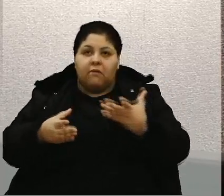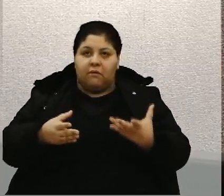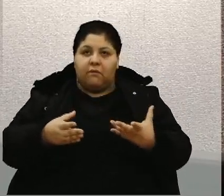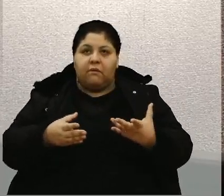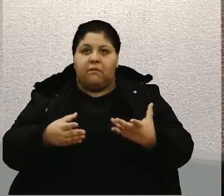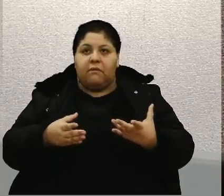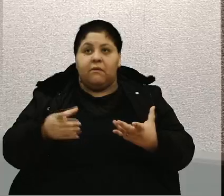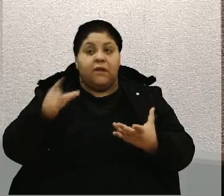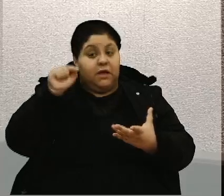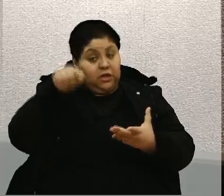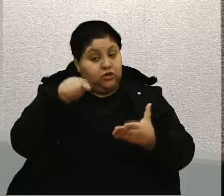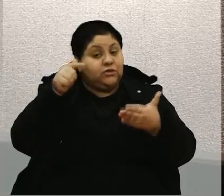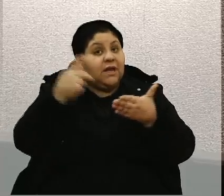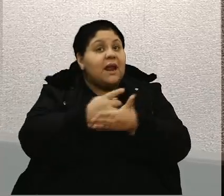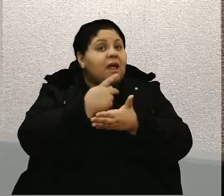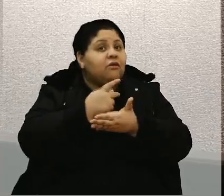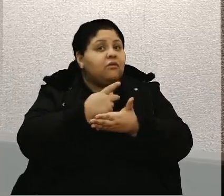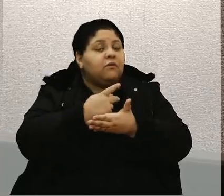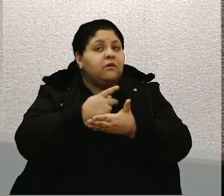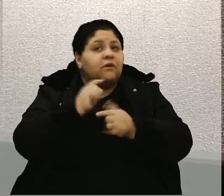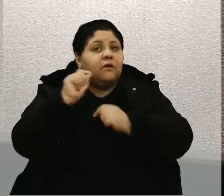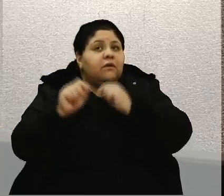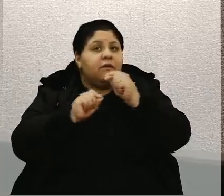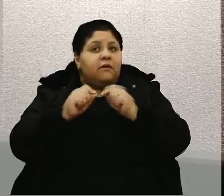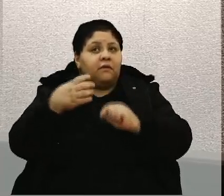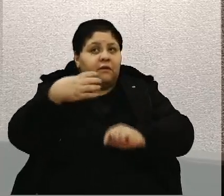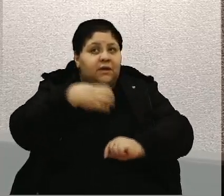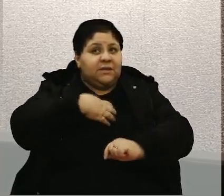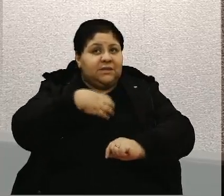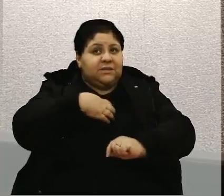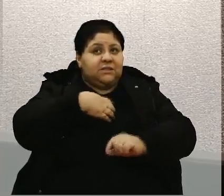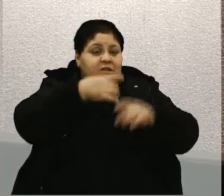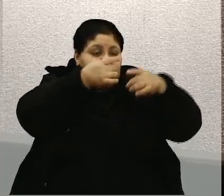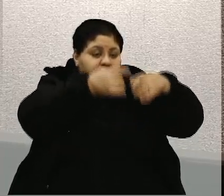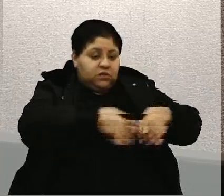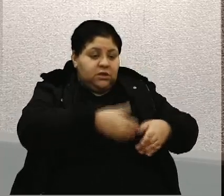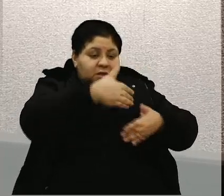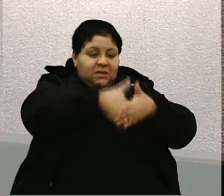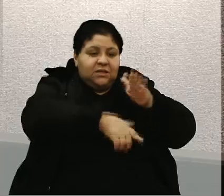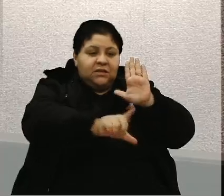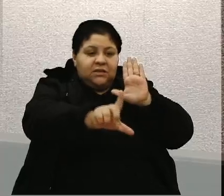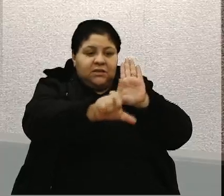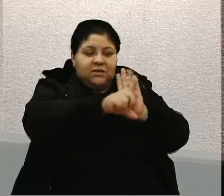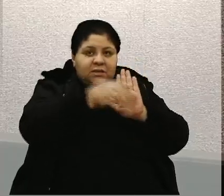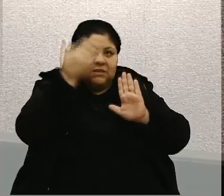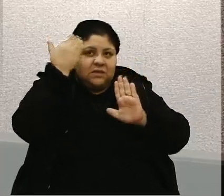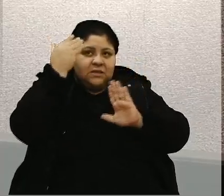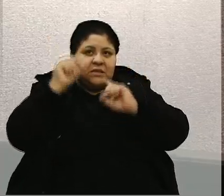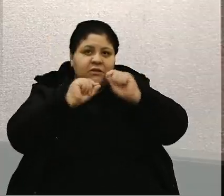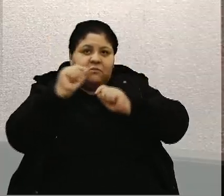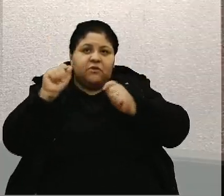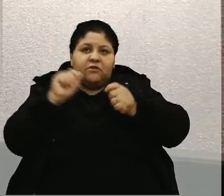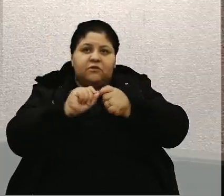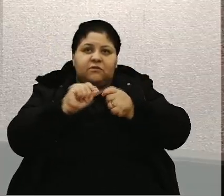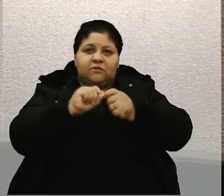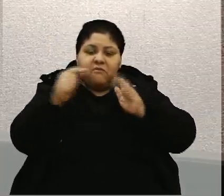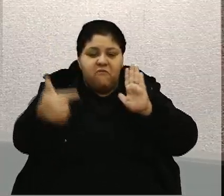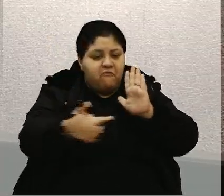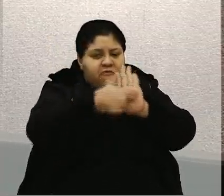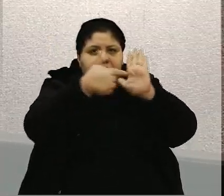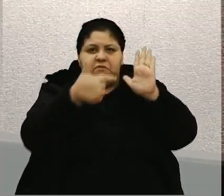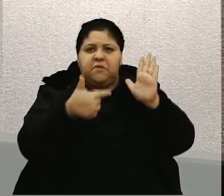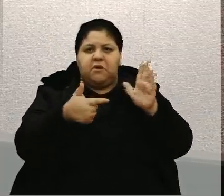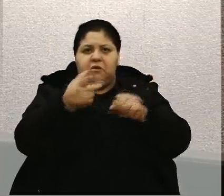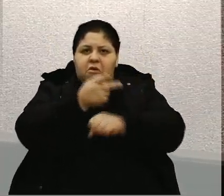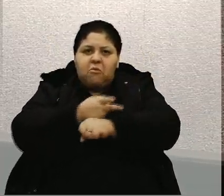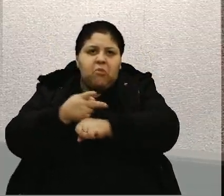Isso aí está errado. Então assim, ó, quem se sente lesado, está na legislação, sabe como fazer, abre a queixa, vai atrás